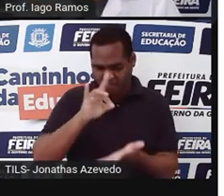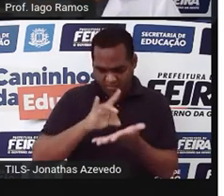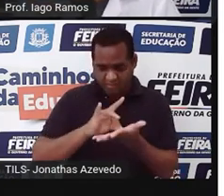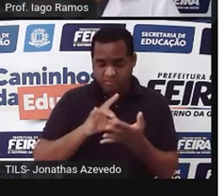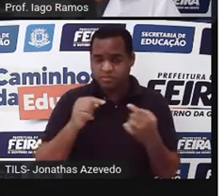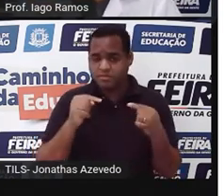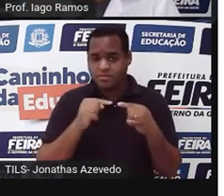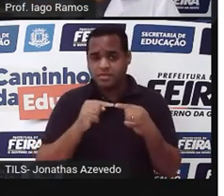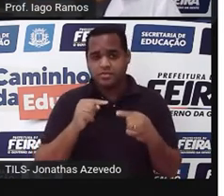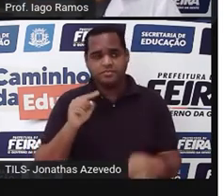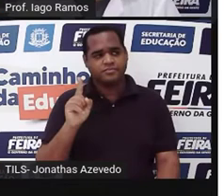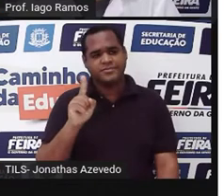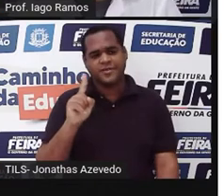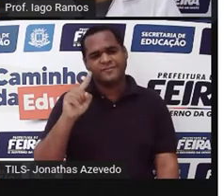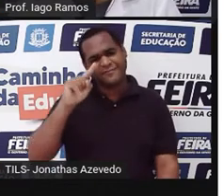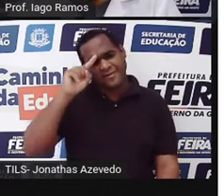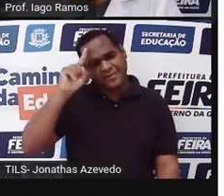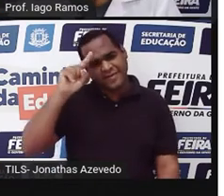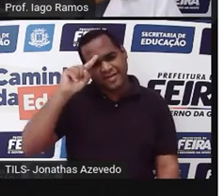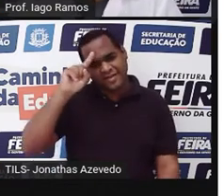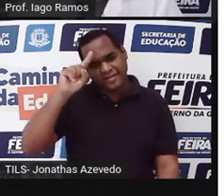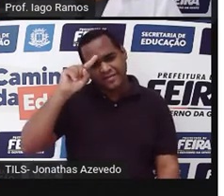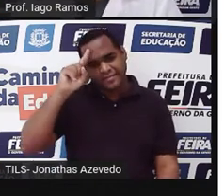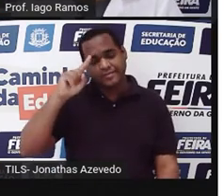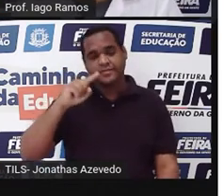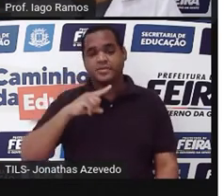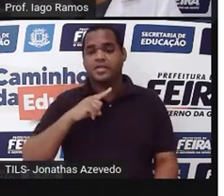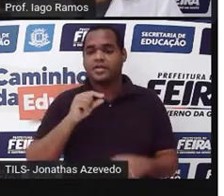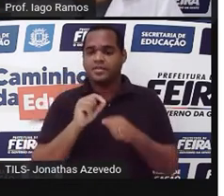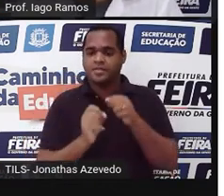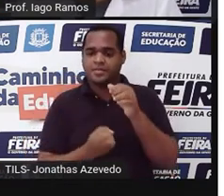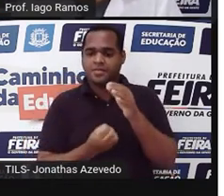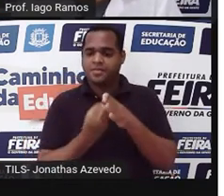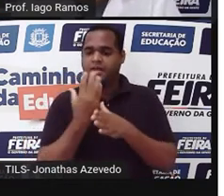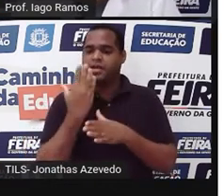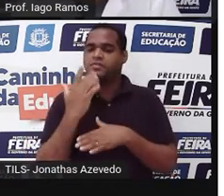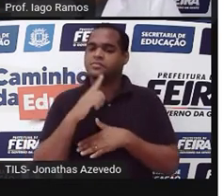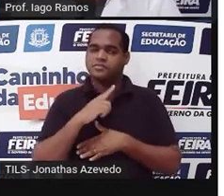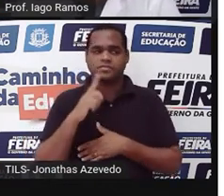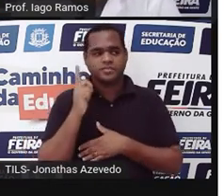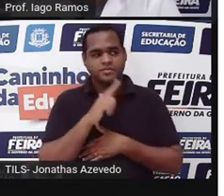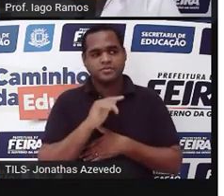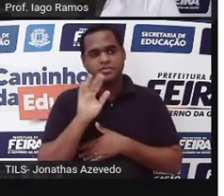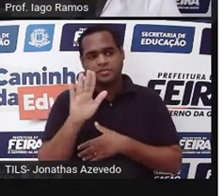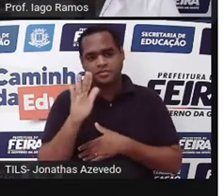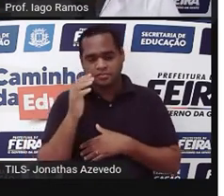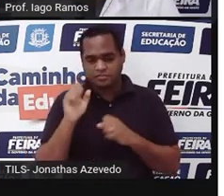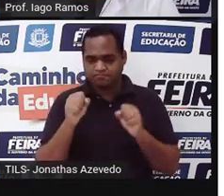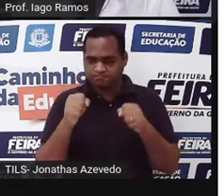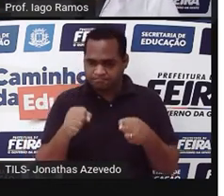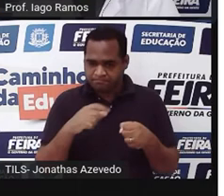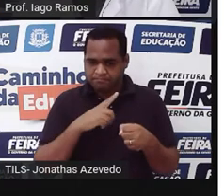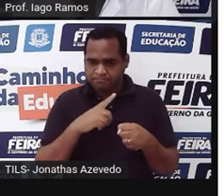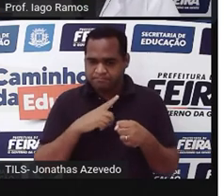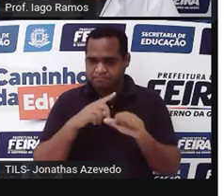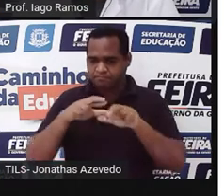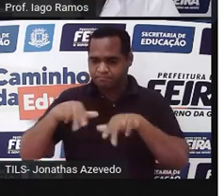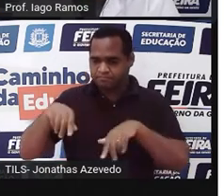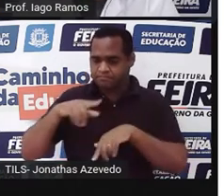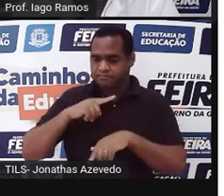verdadeira é uma situação que foi inventada e foi criada certo mais situações